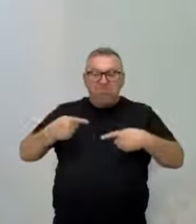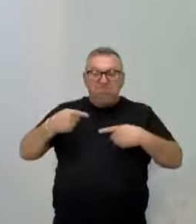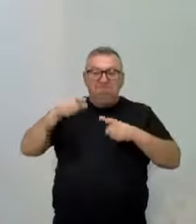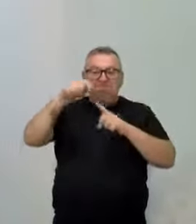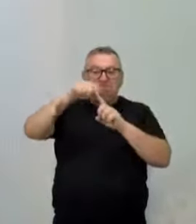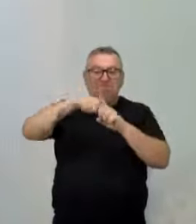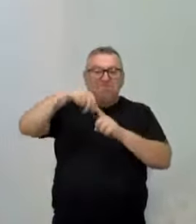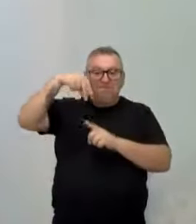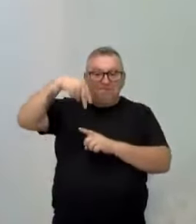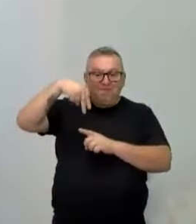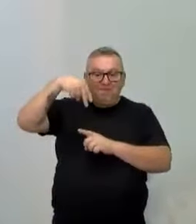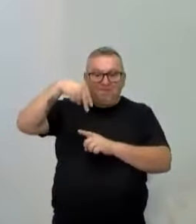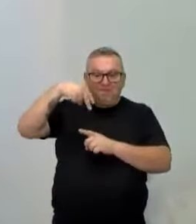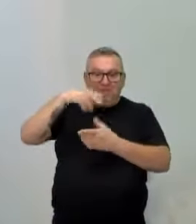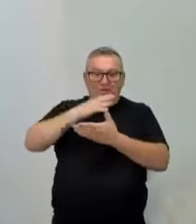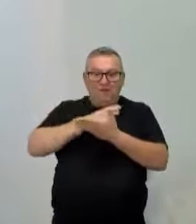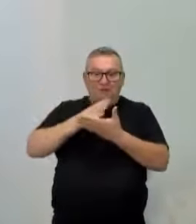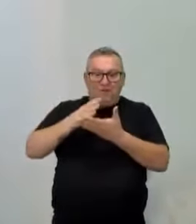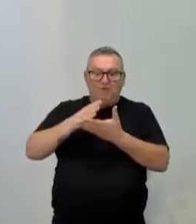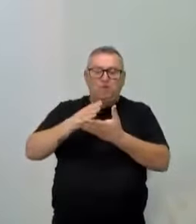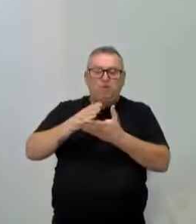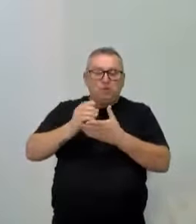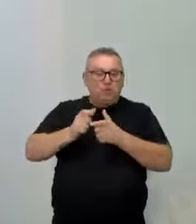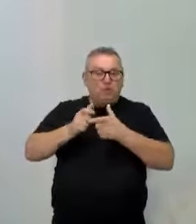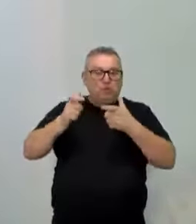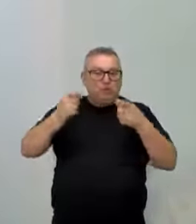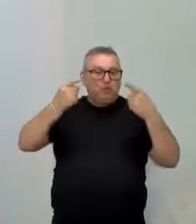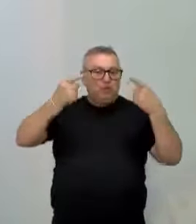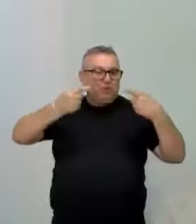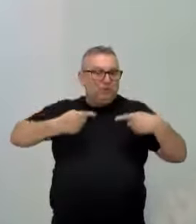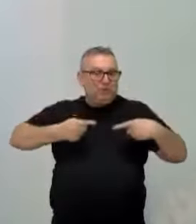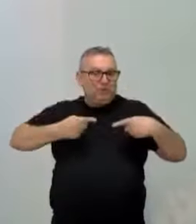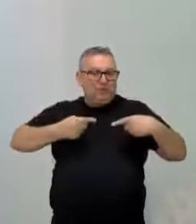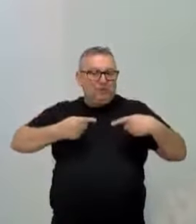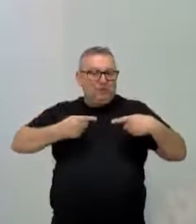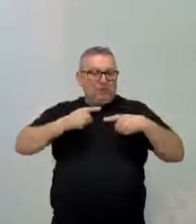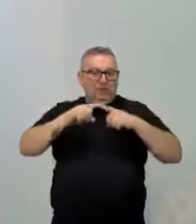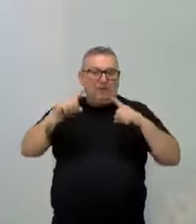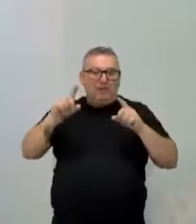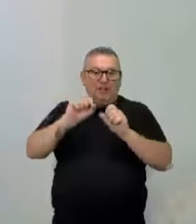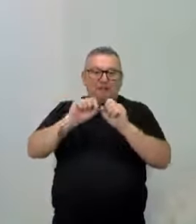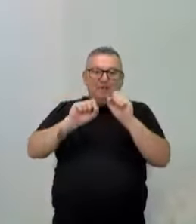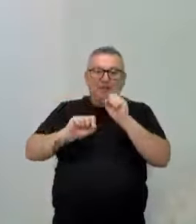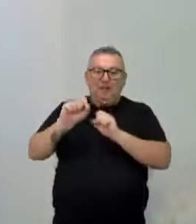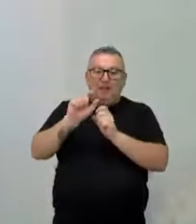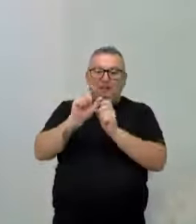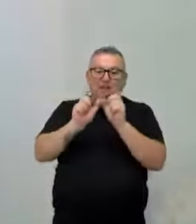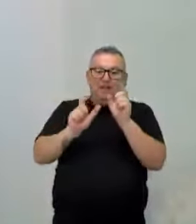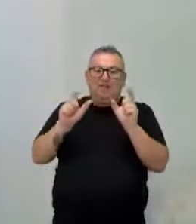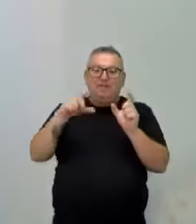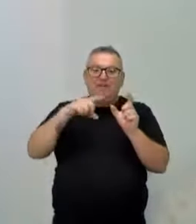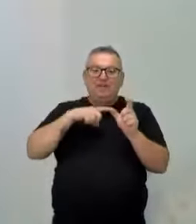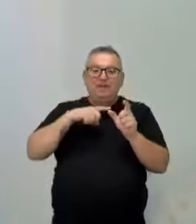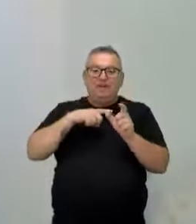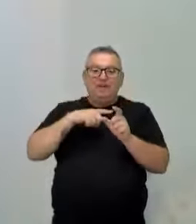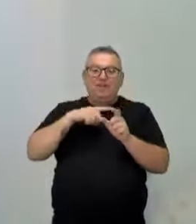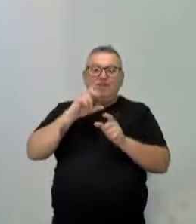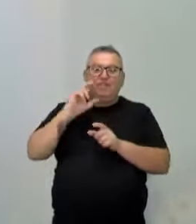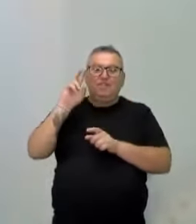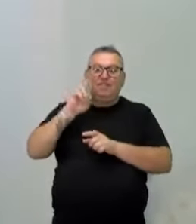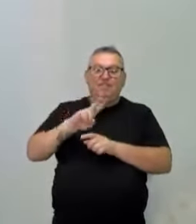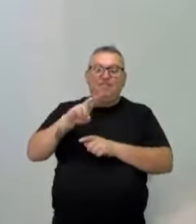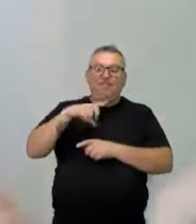aí chegando com um mega desafio. Falando em desafio, essa talvez tenha sido a palavra que tenhamos